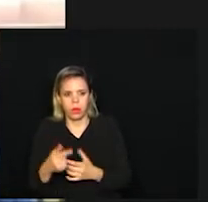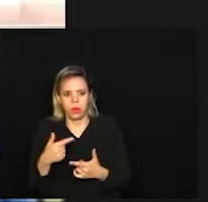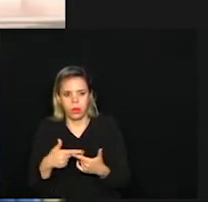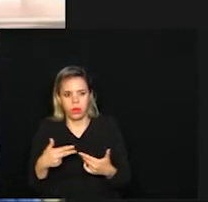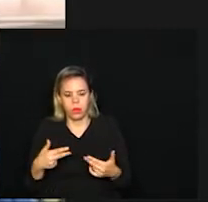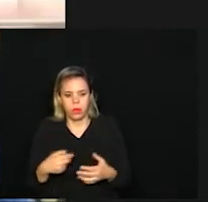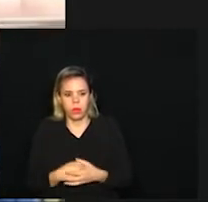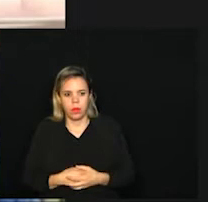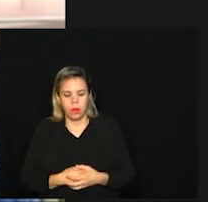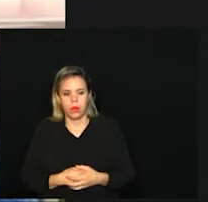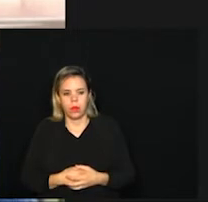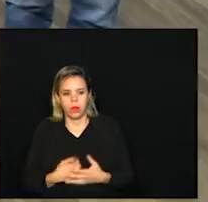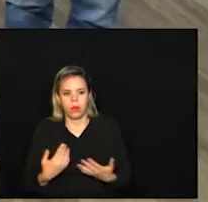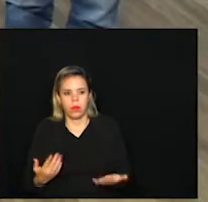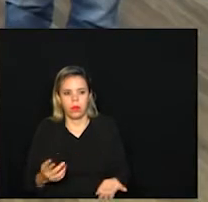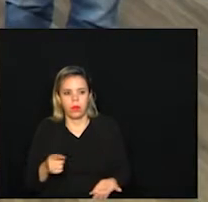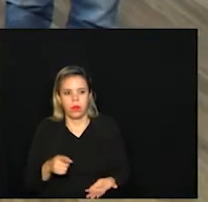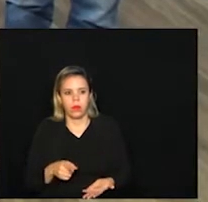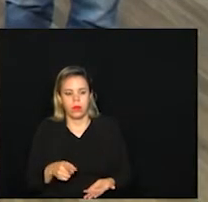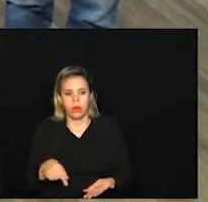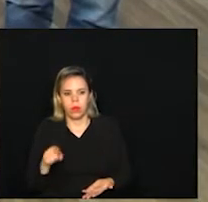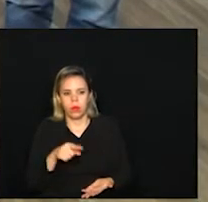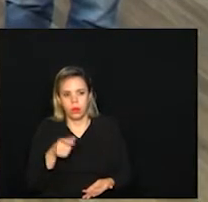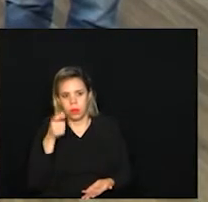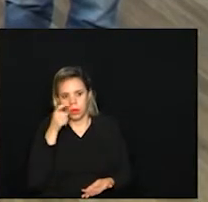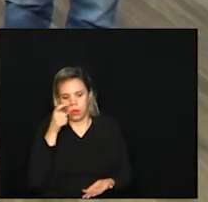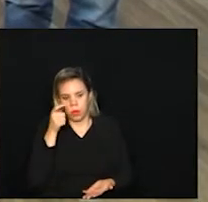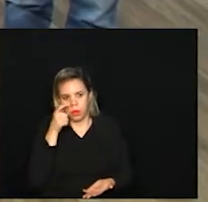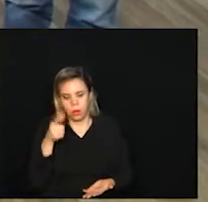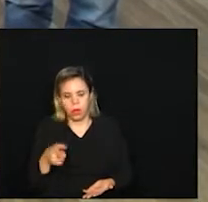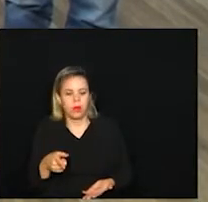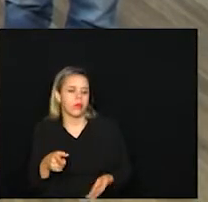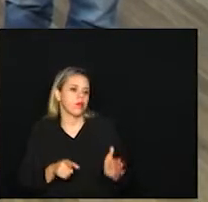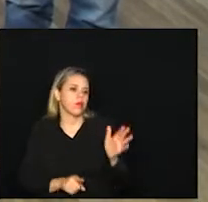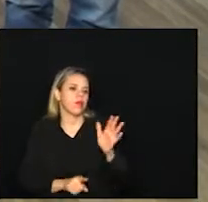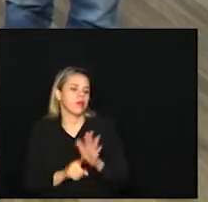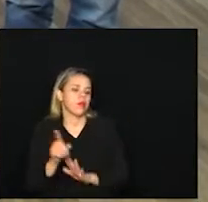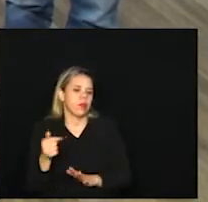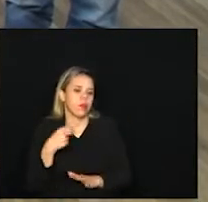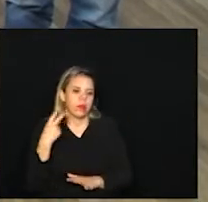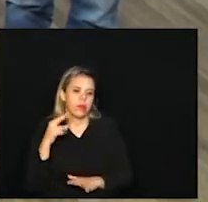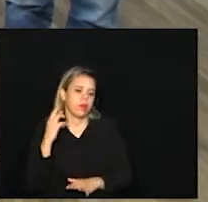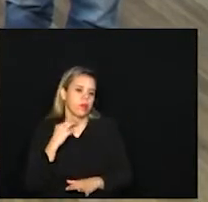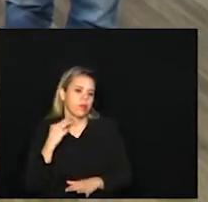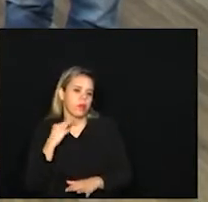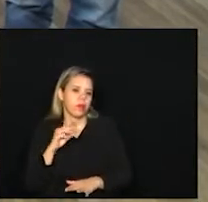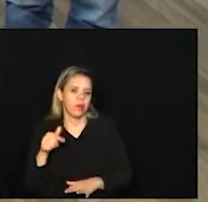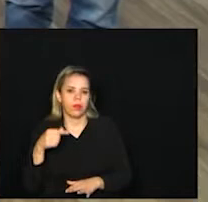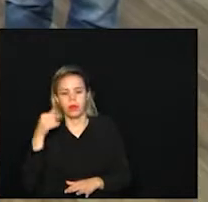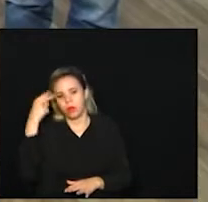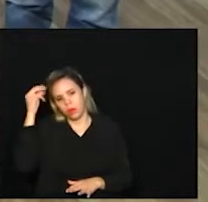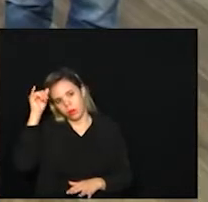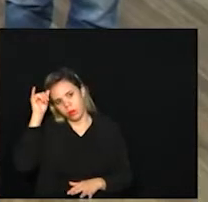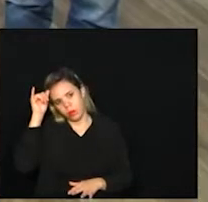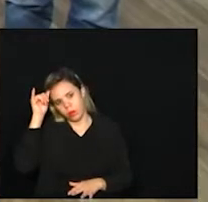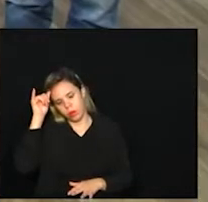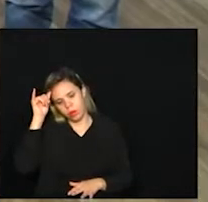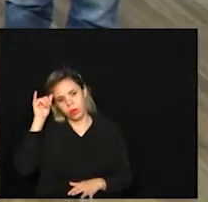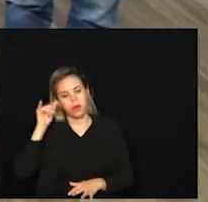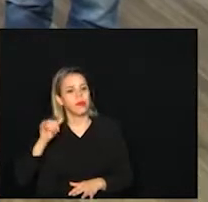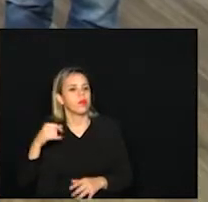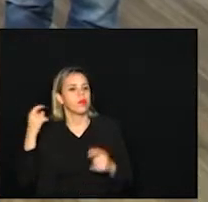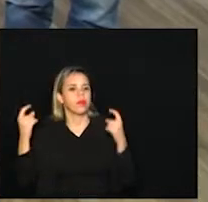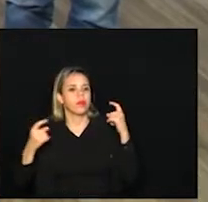questões e quando Vocês ouviram Aí eu pergunto primeiro pelo vereador Cecílio depois que o vereador Paulo Búfalo